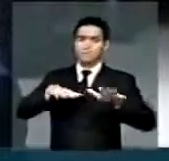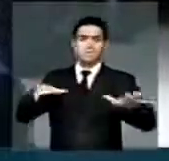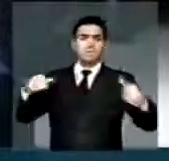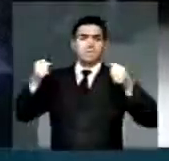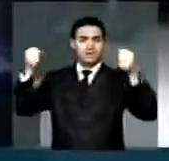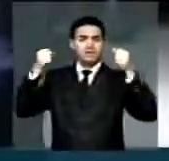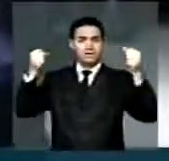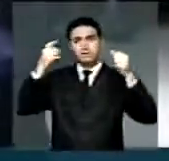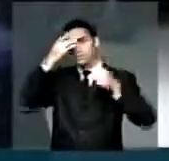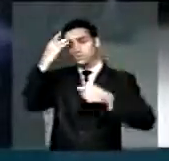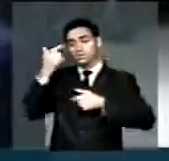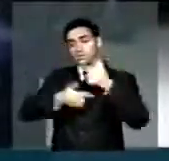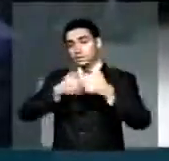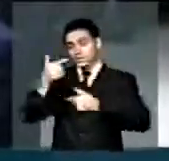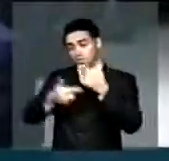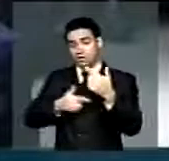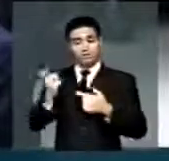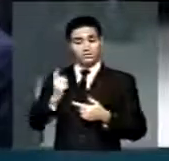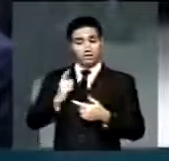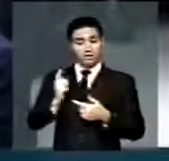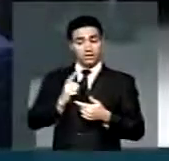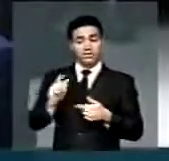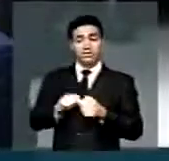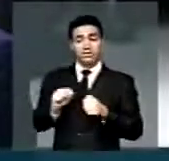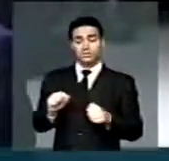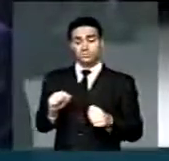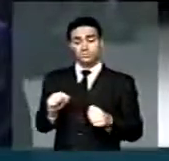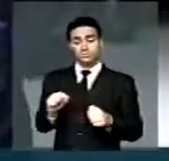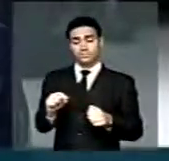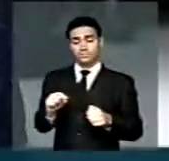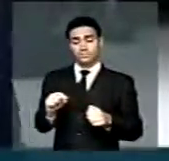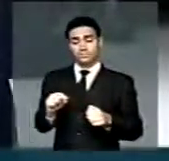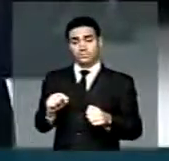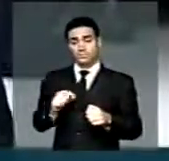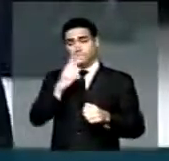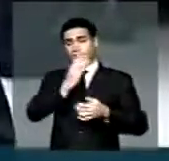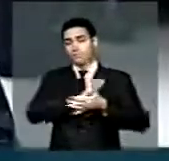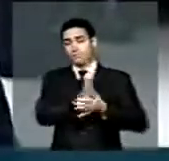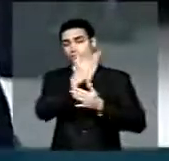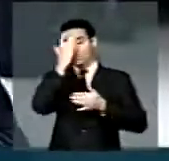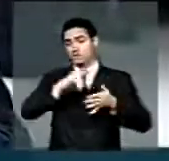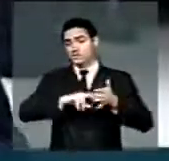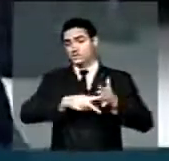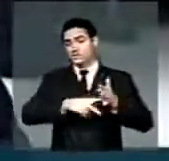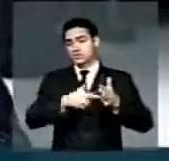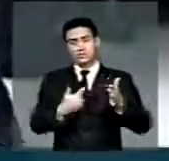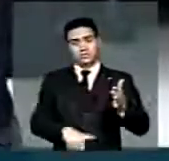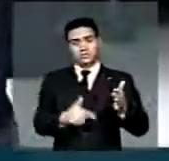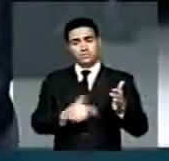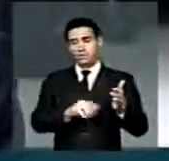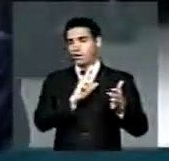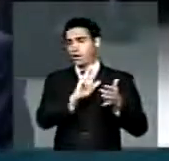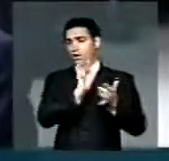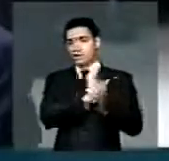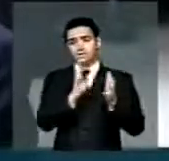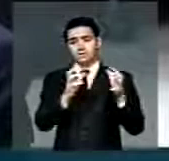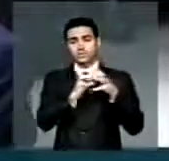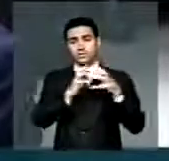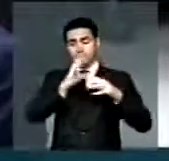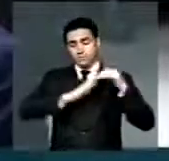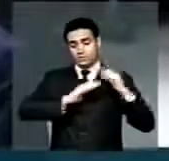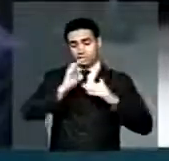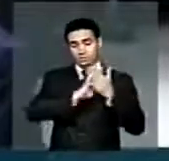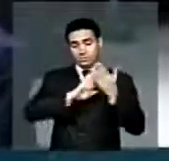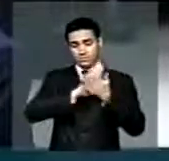manifestações de trabalhadores que estão atropelando sindicalistas que não representam mais a sua categoria. É